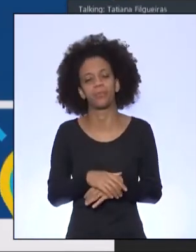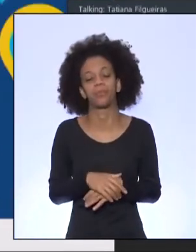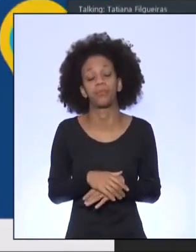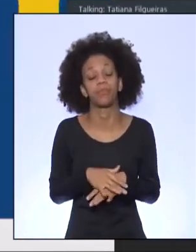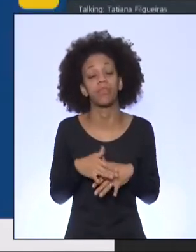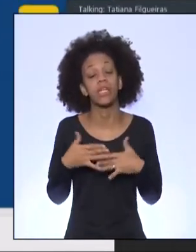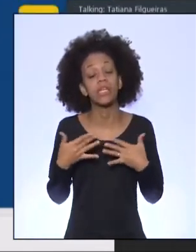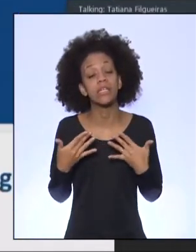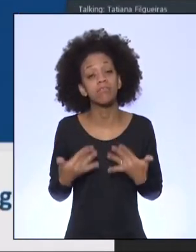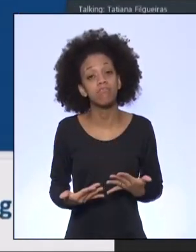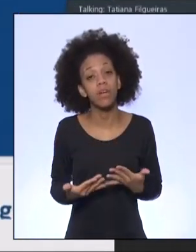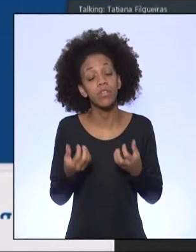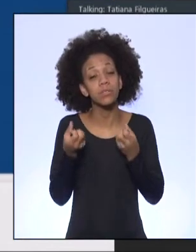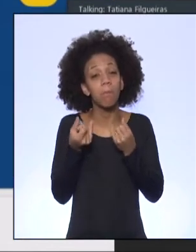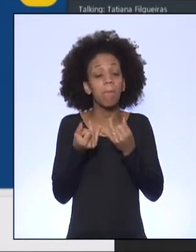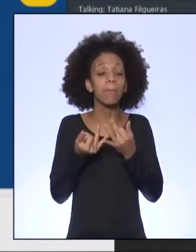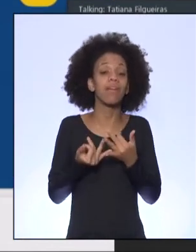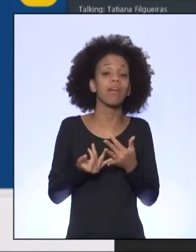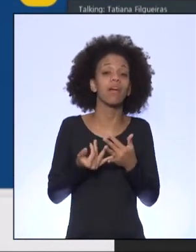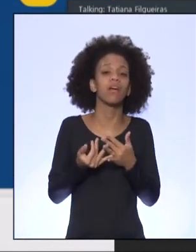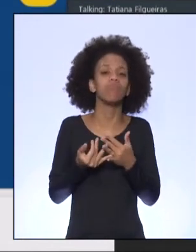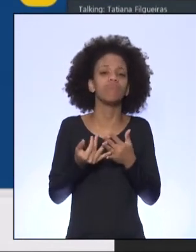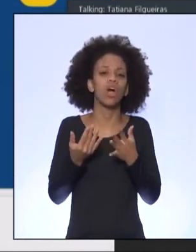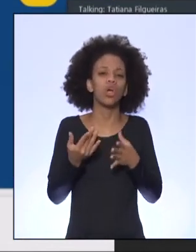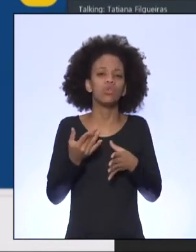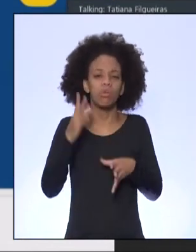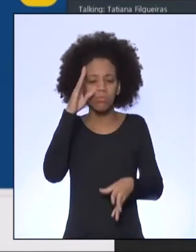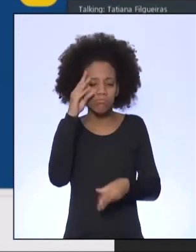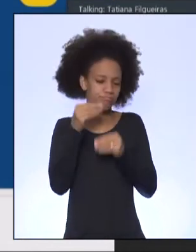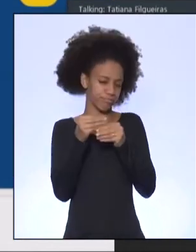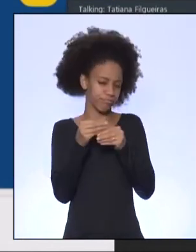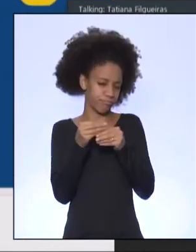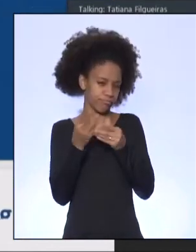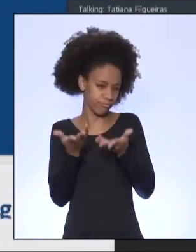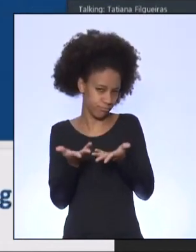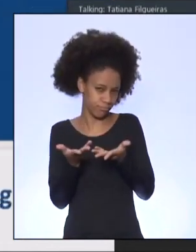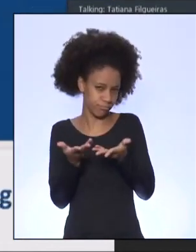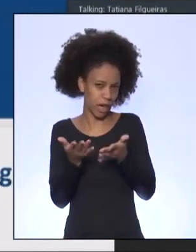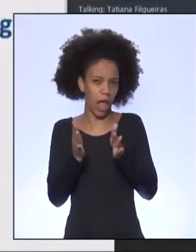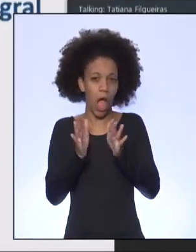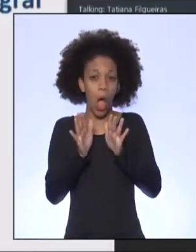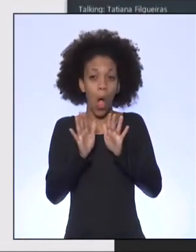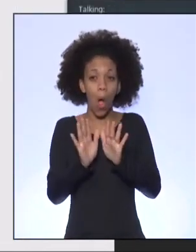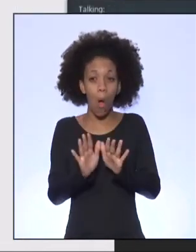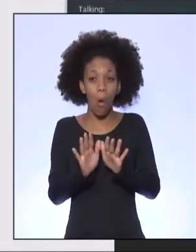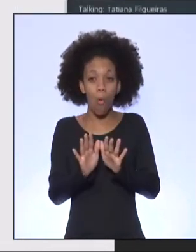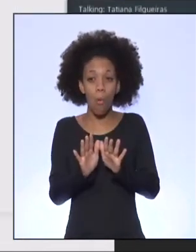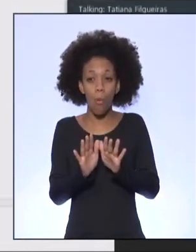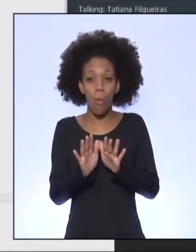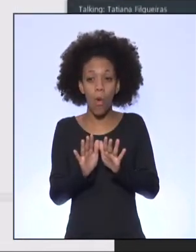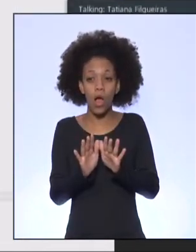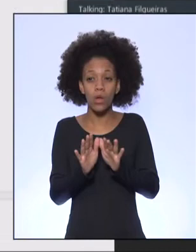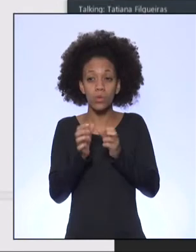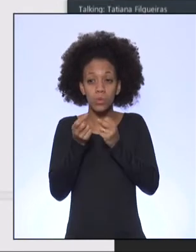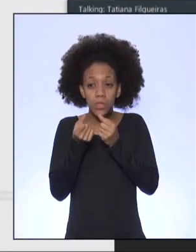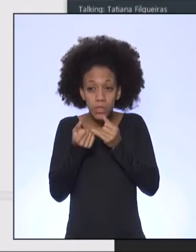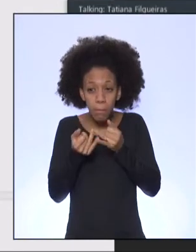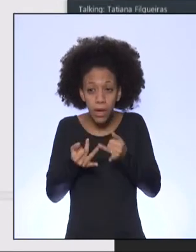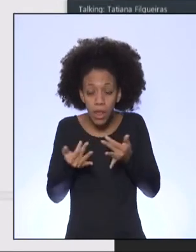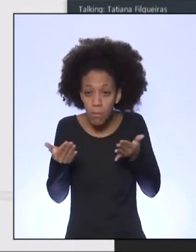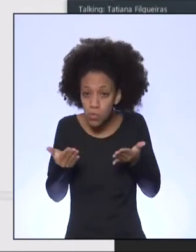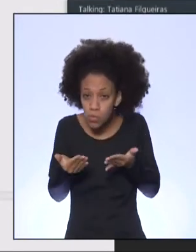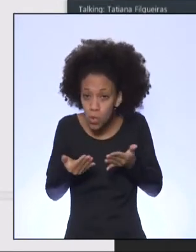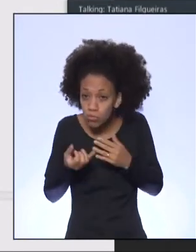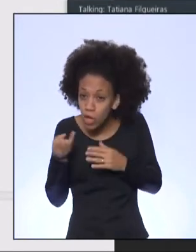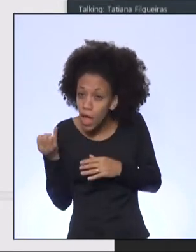Então a gente vai falar um pouquinho sobre uma retrospectiva, né? Quando falamos hoje na